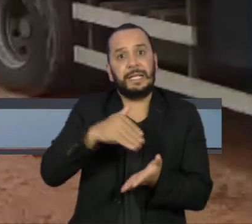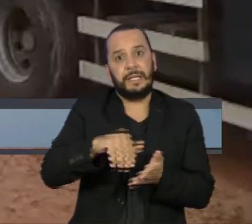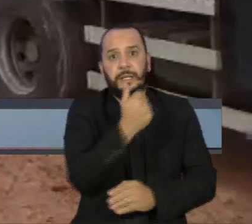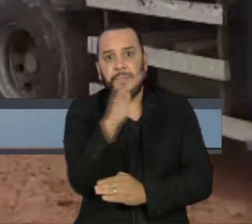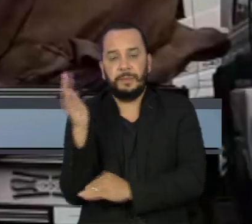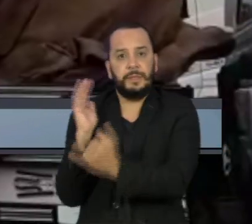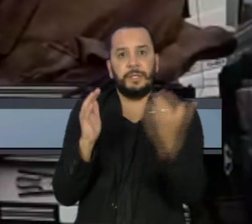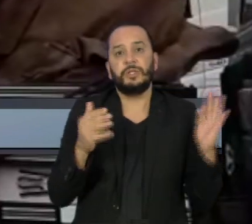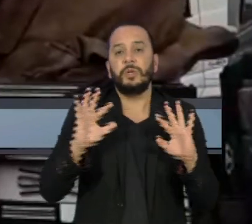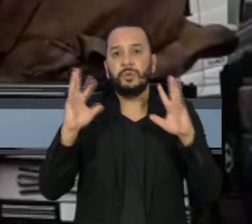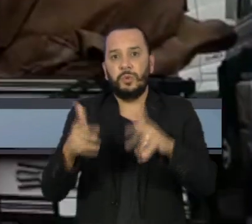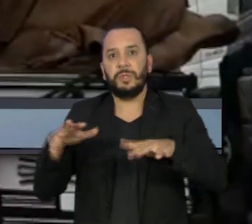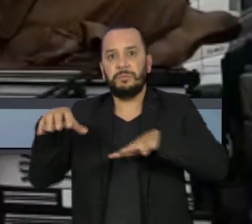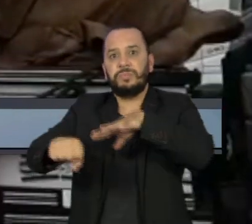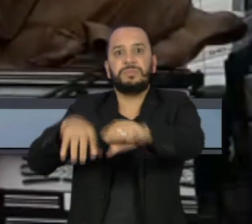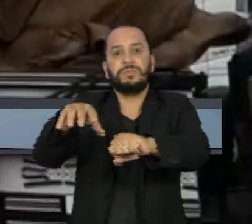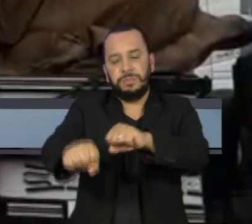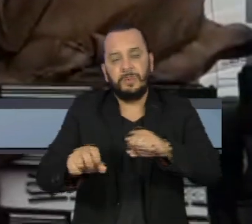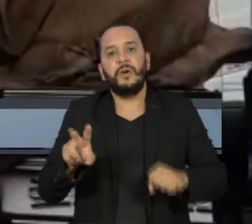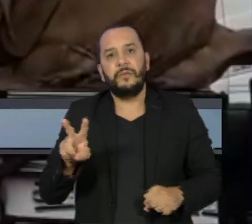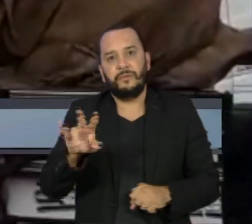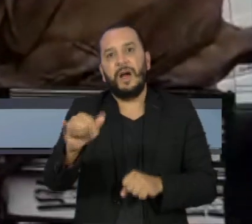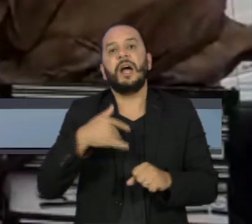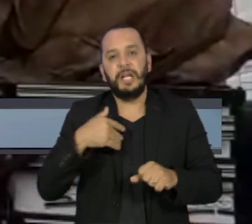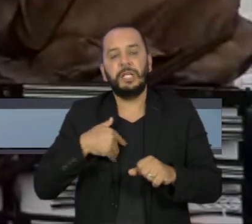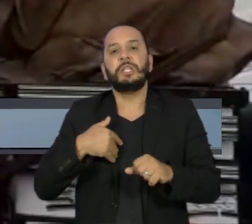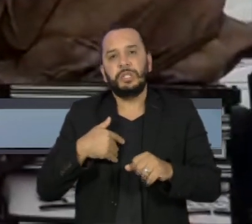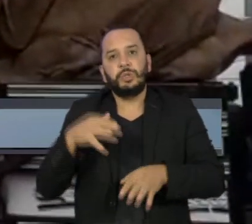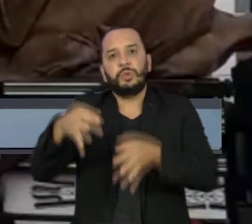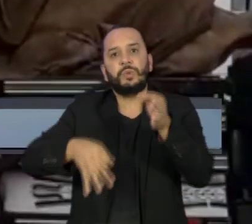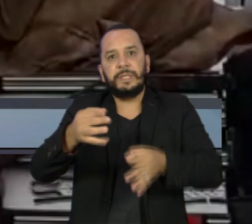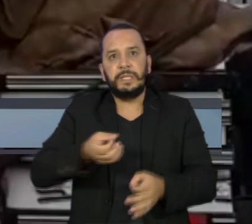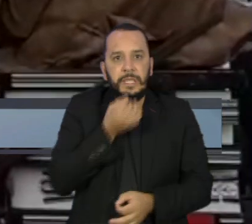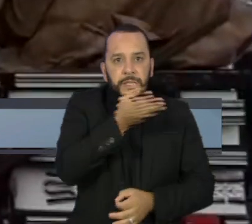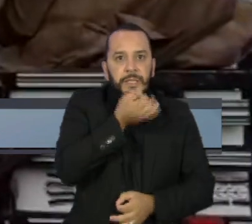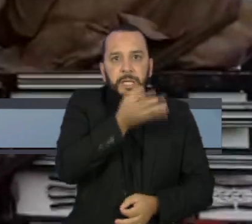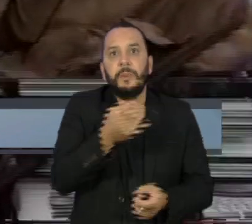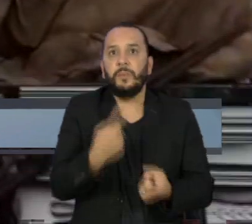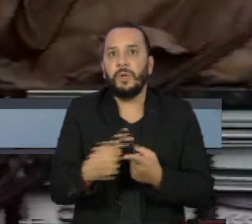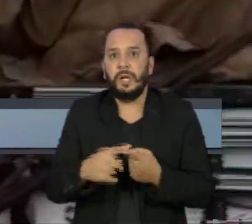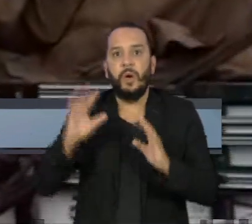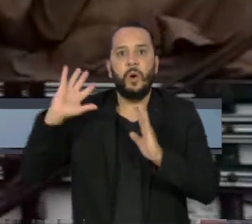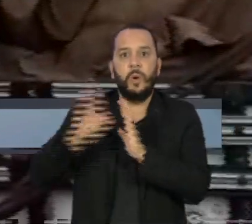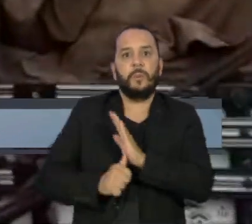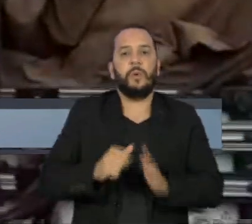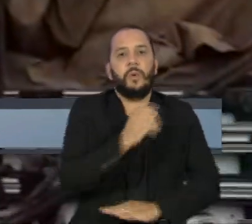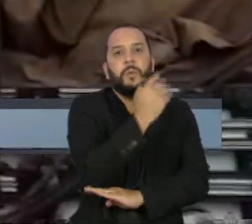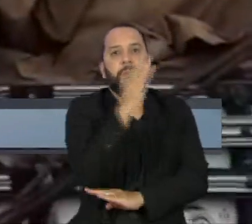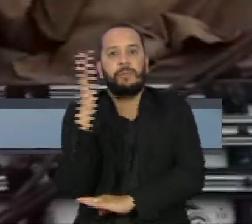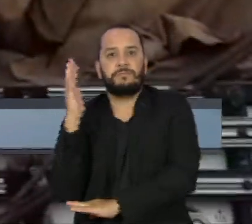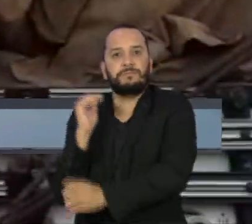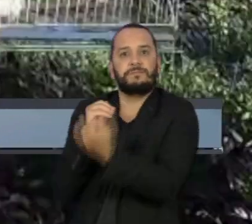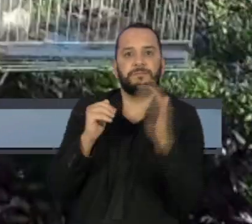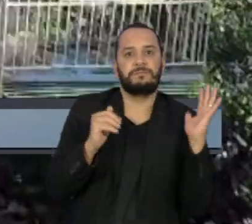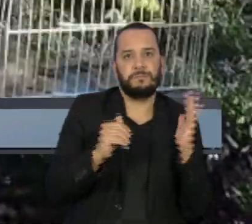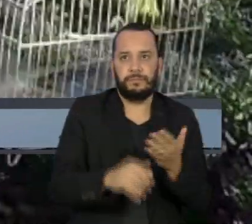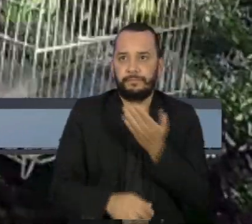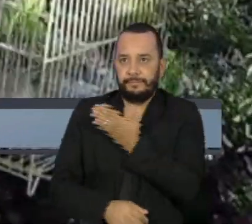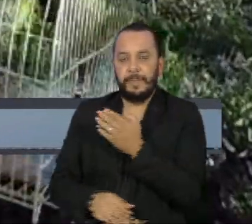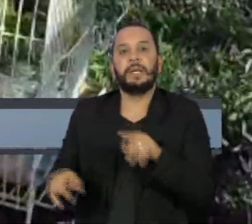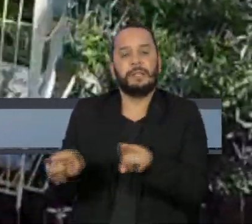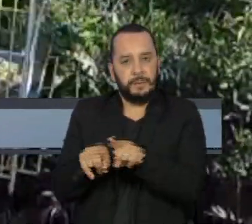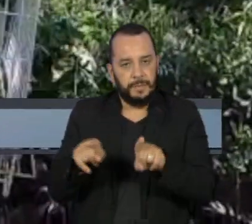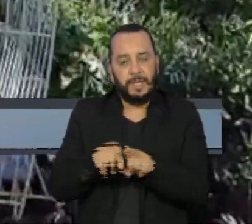responder em juízo pelas práticas criminosas por transporte ilegal de produto Florestal